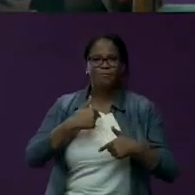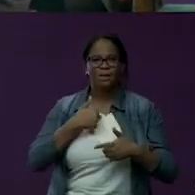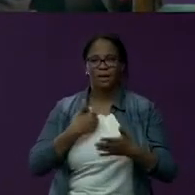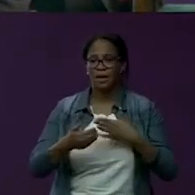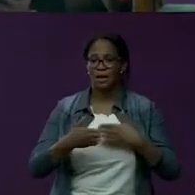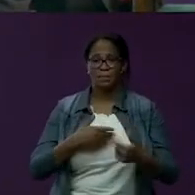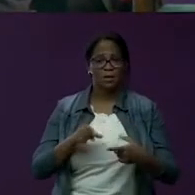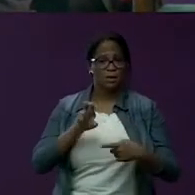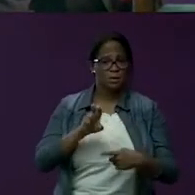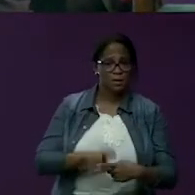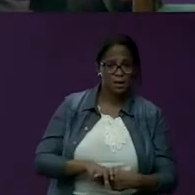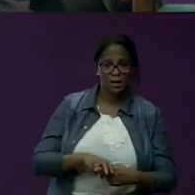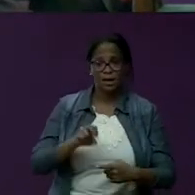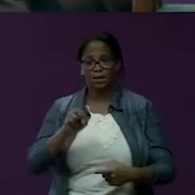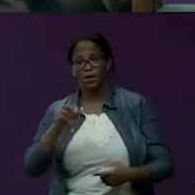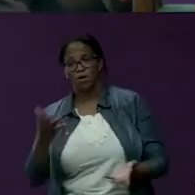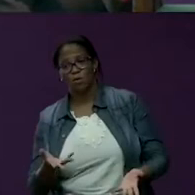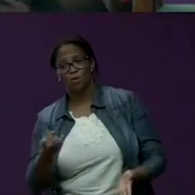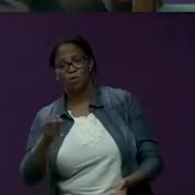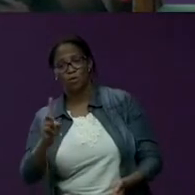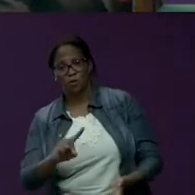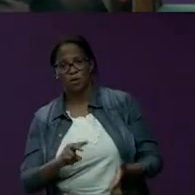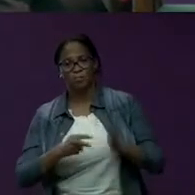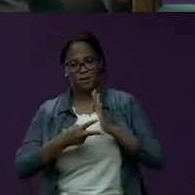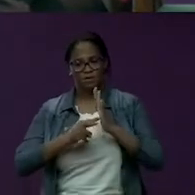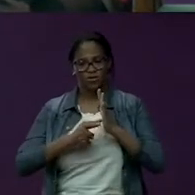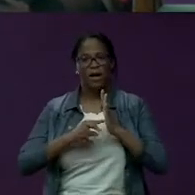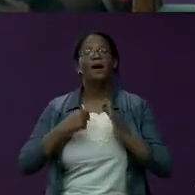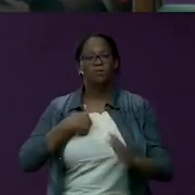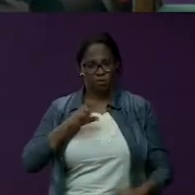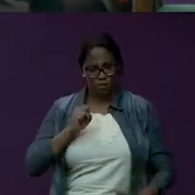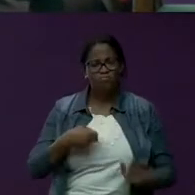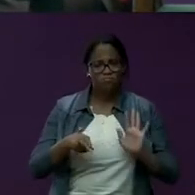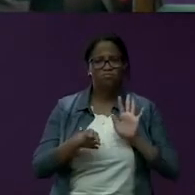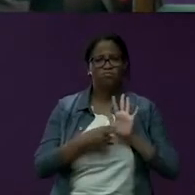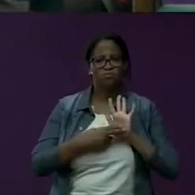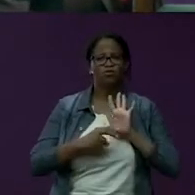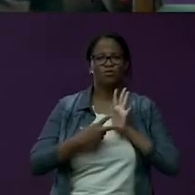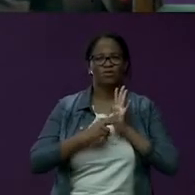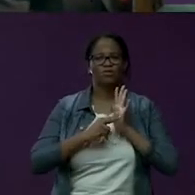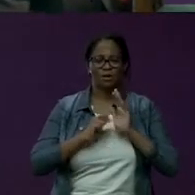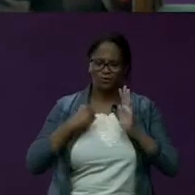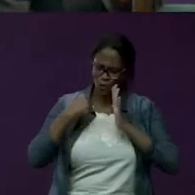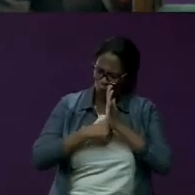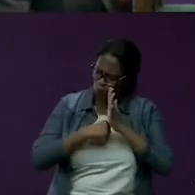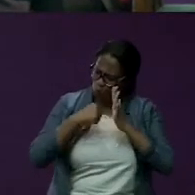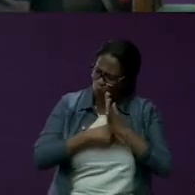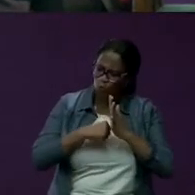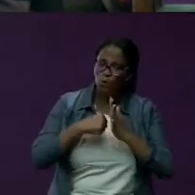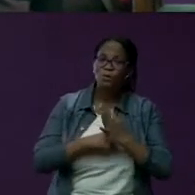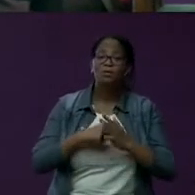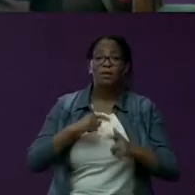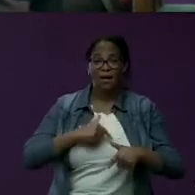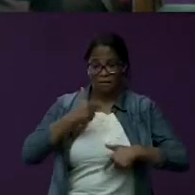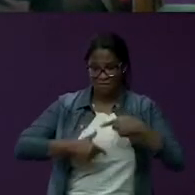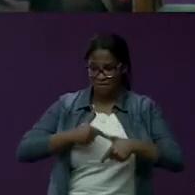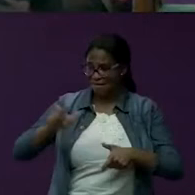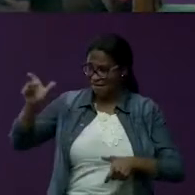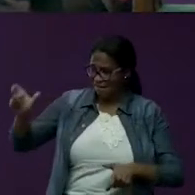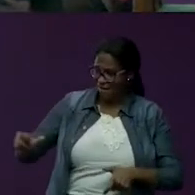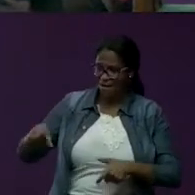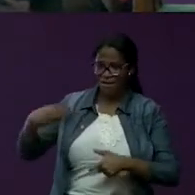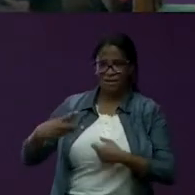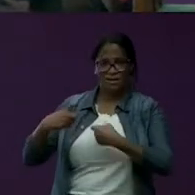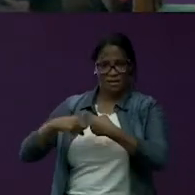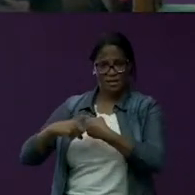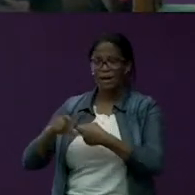estou sentada hoje ou não no sindicato, eu sou sindicalizada. E a gente lá luta também muito por isso. Então é desse trabalhador